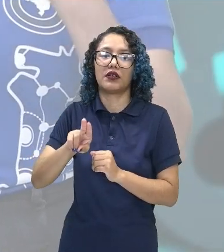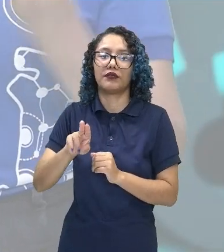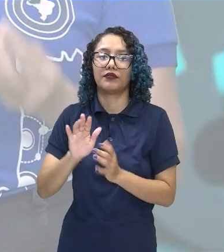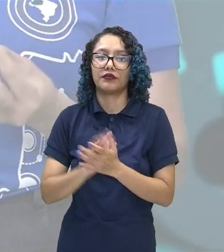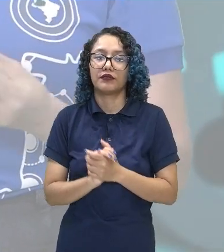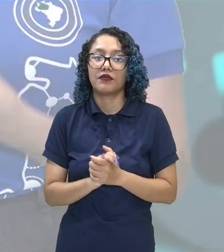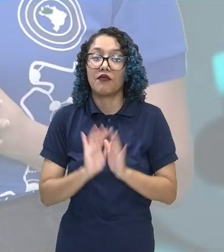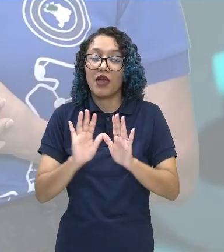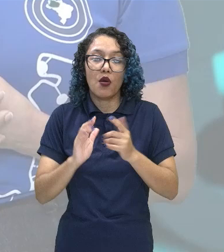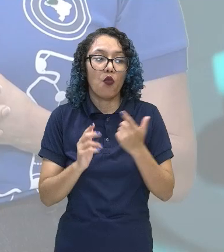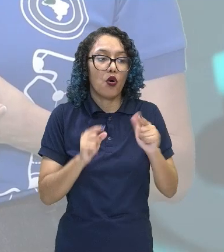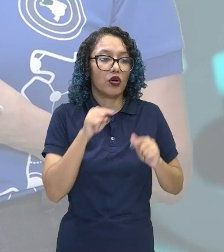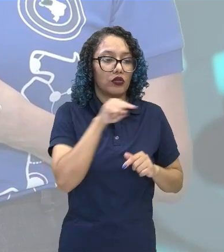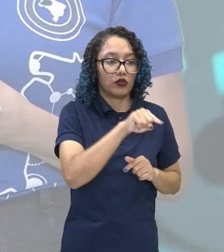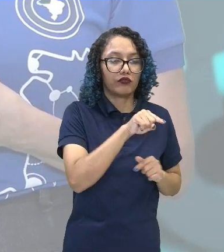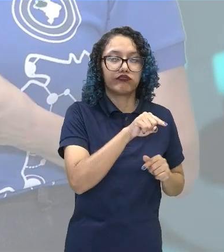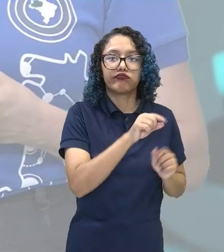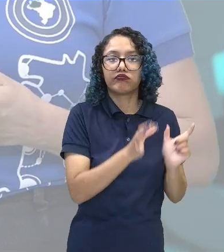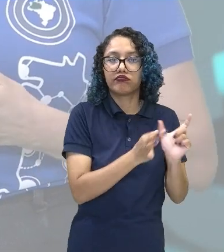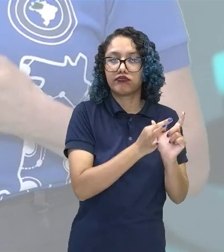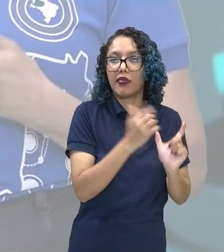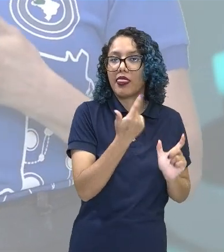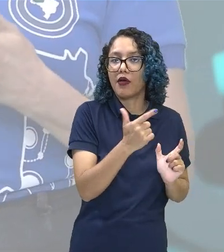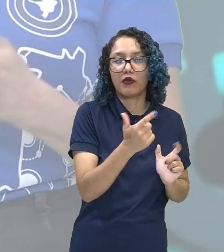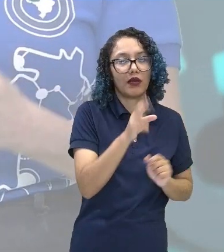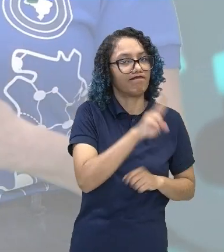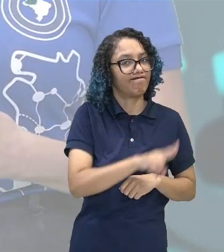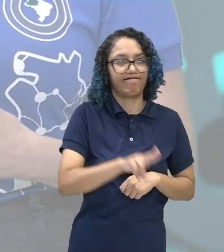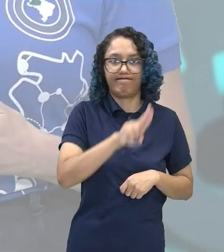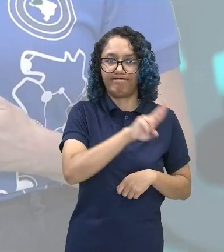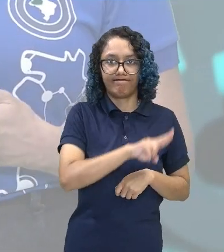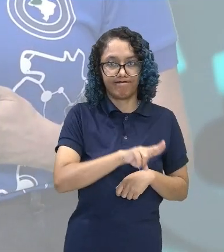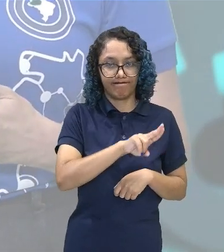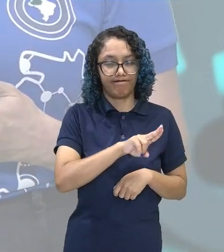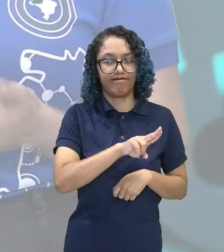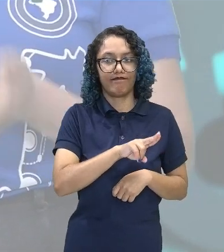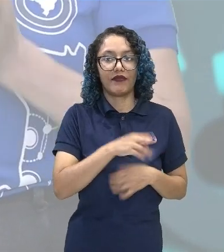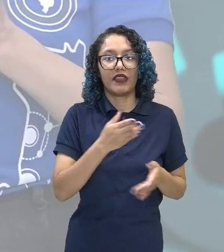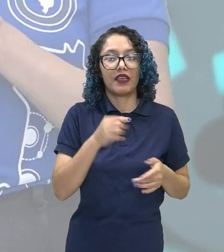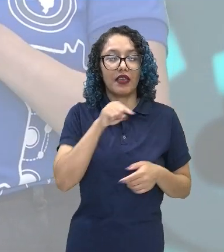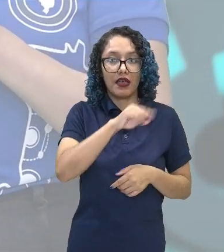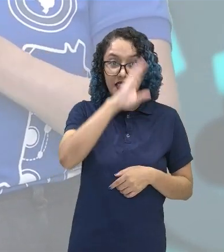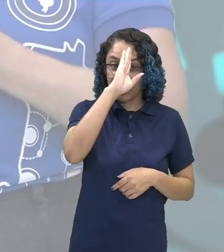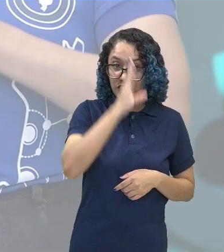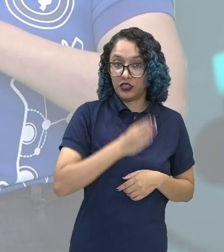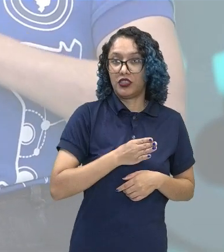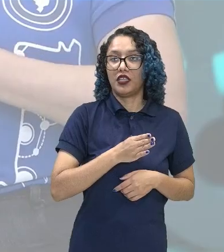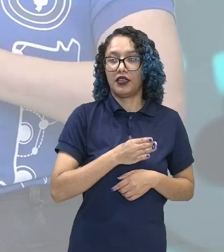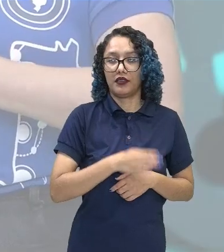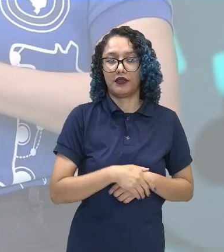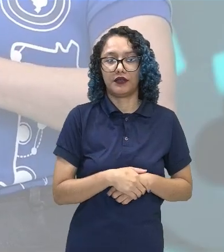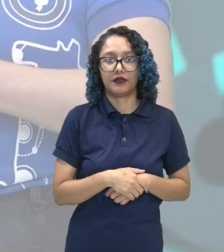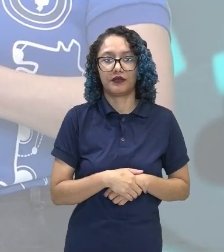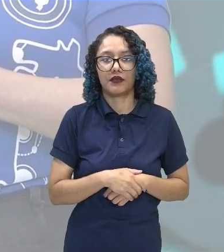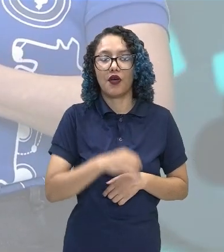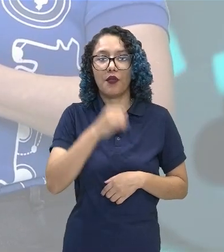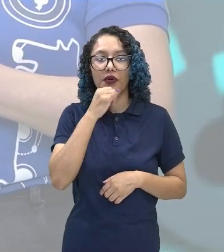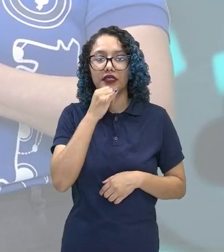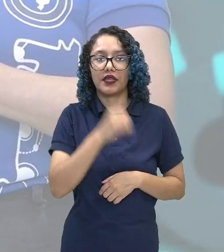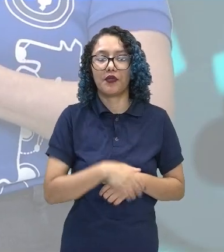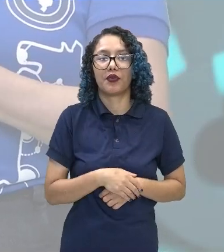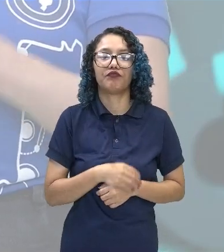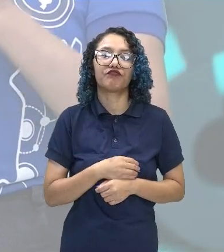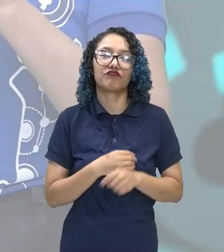termos e a outra não. A metáfora é direta, olha. Ela é uma